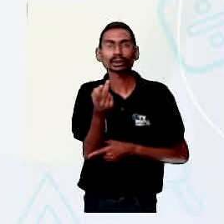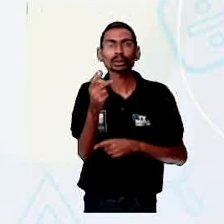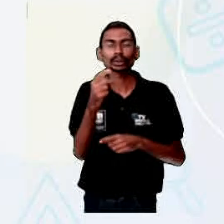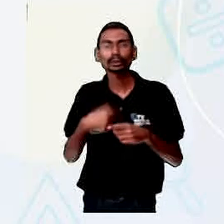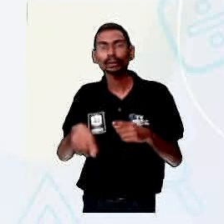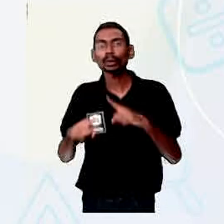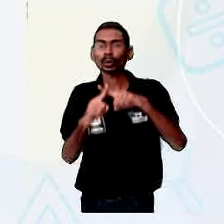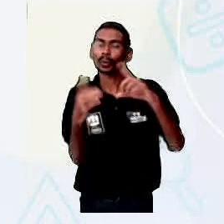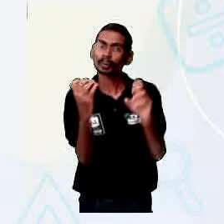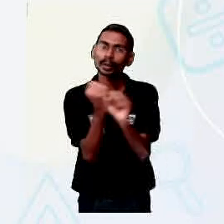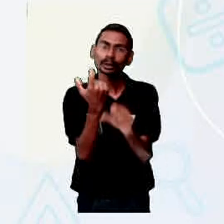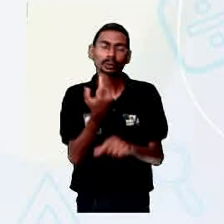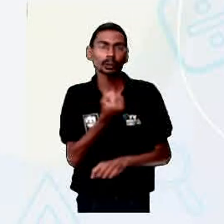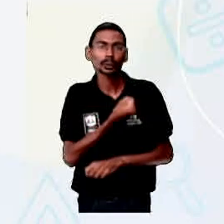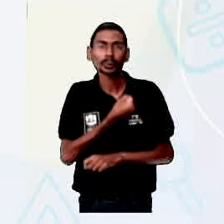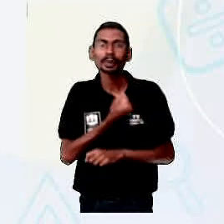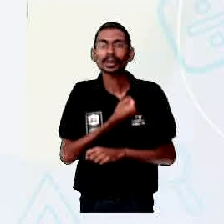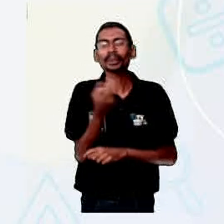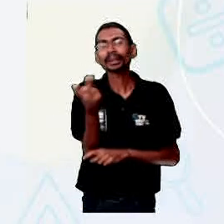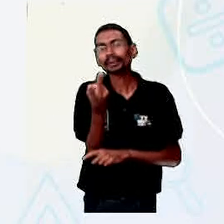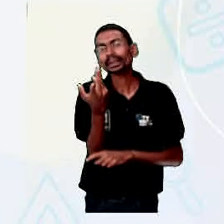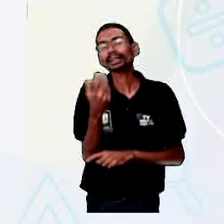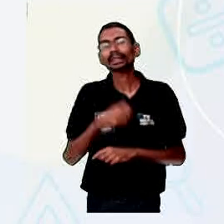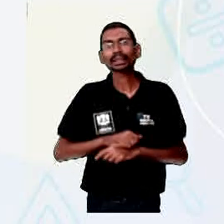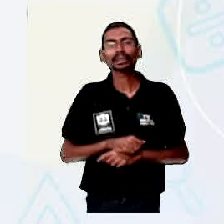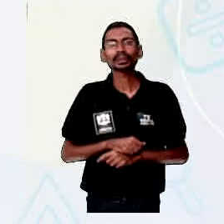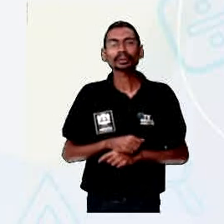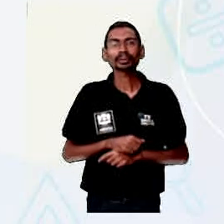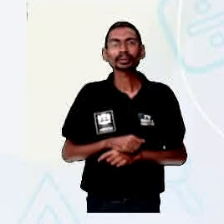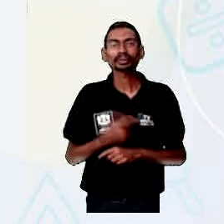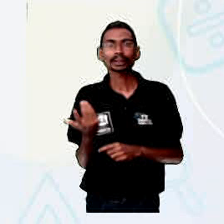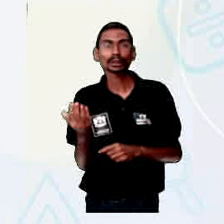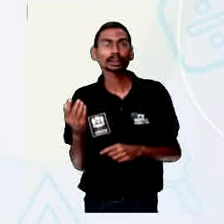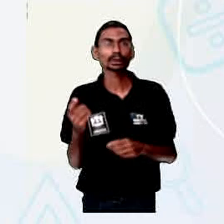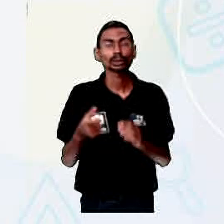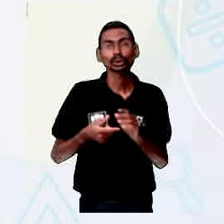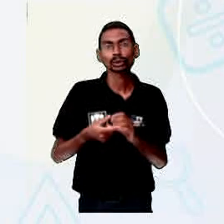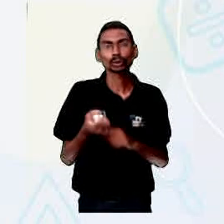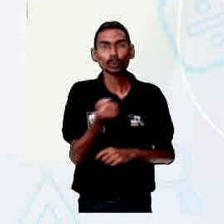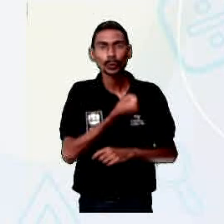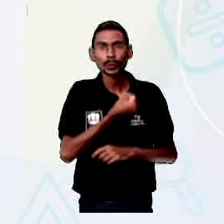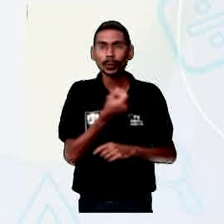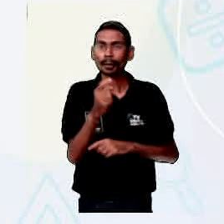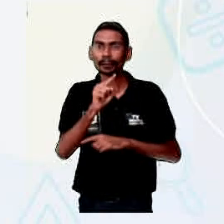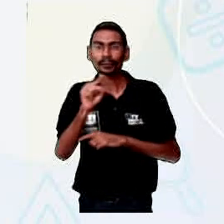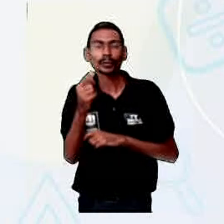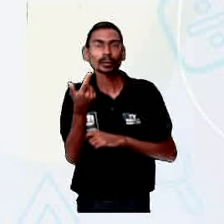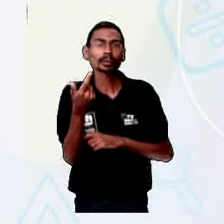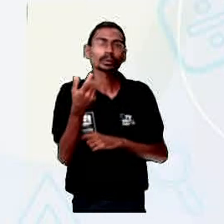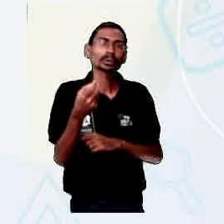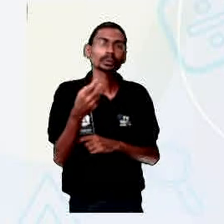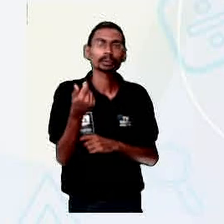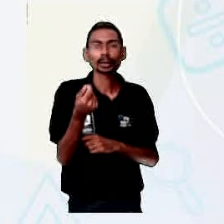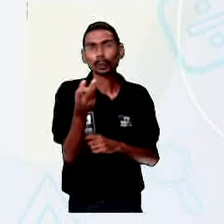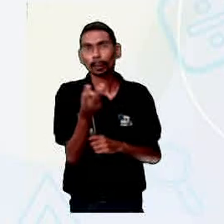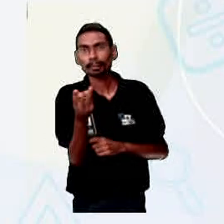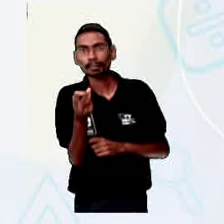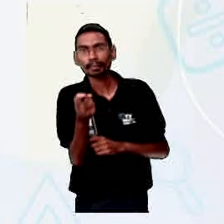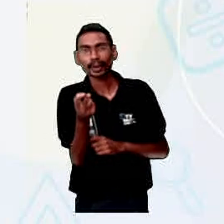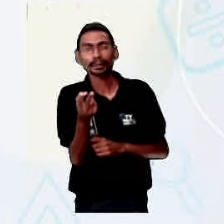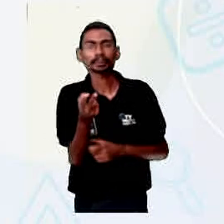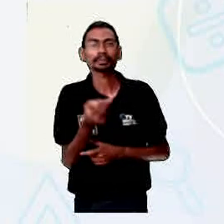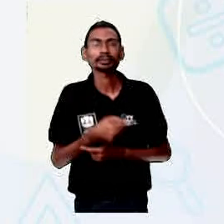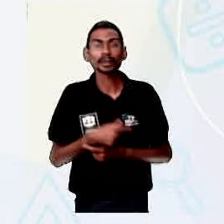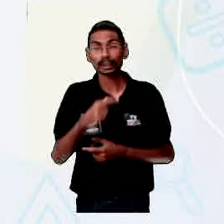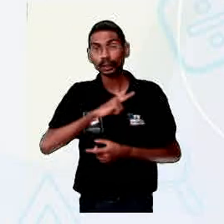resulta sempre em um número par. Oxê, como é que o número ímpar e o número ímpar vai dar um número par? Vê só, eu tenho 11,